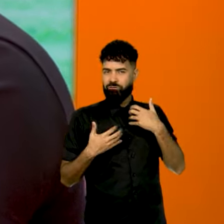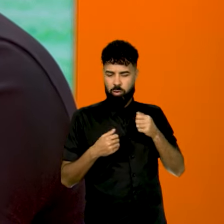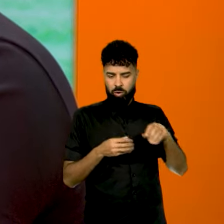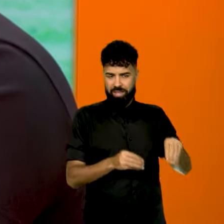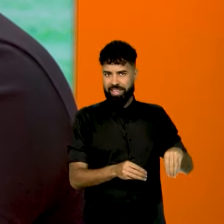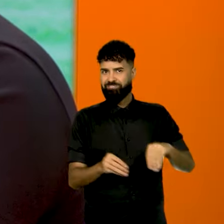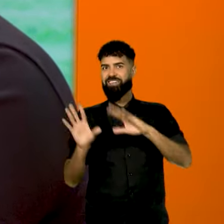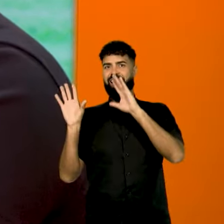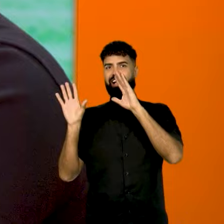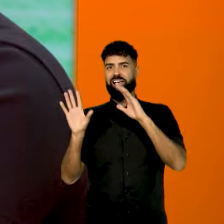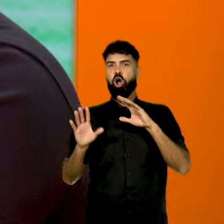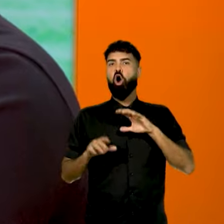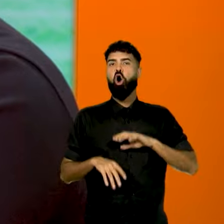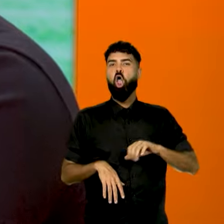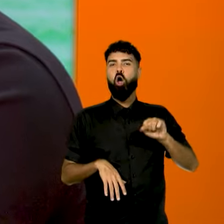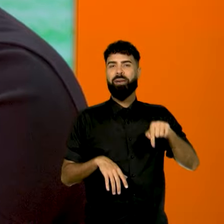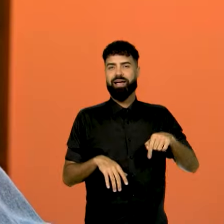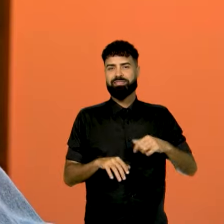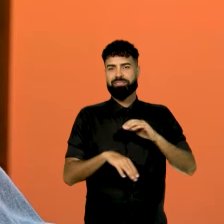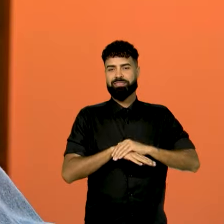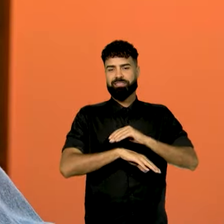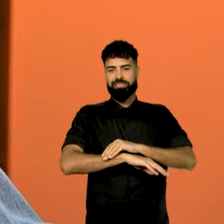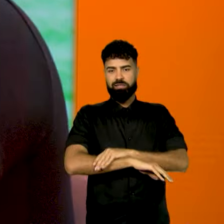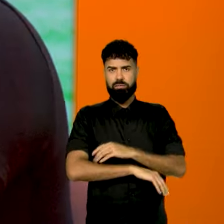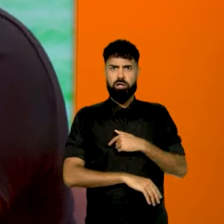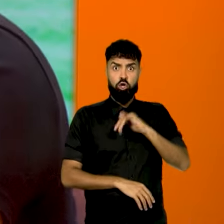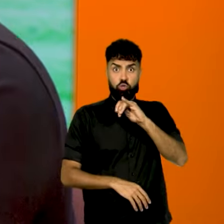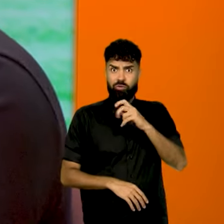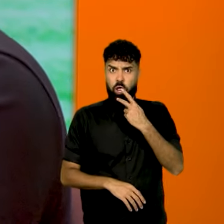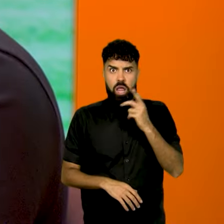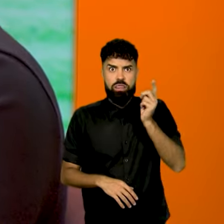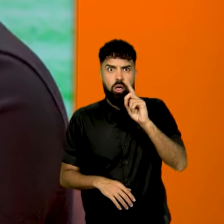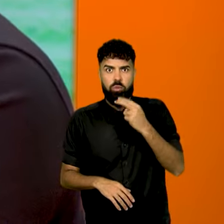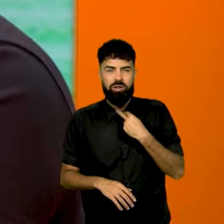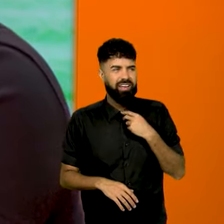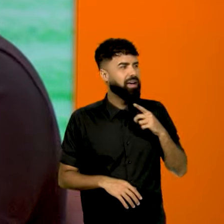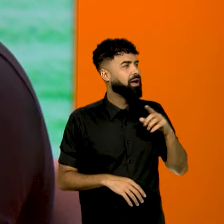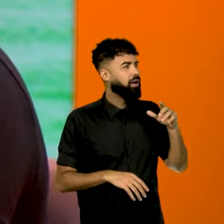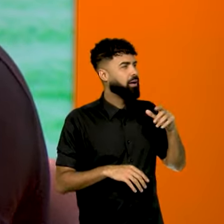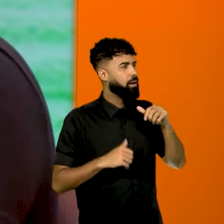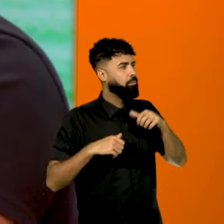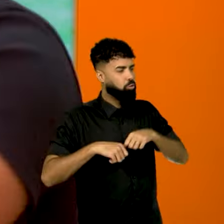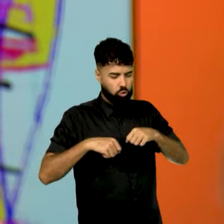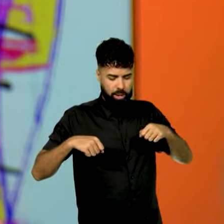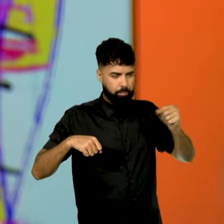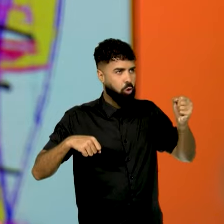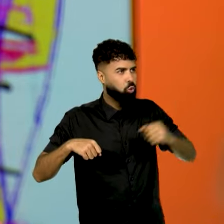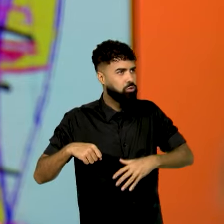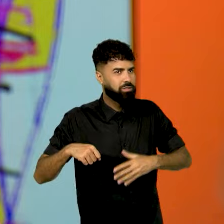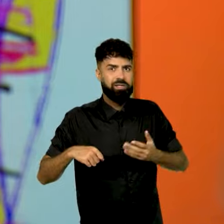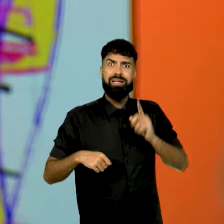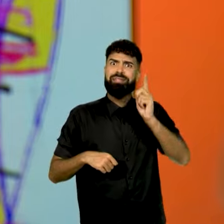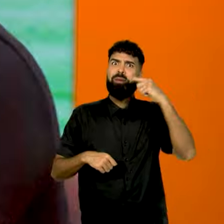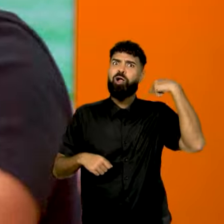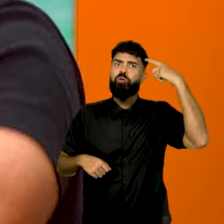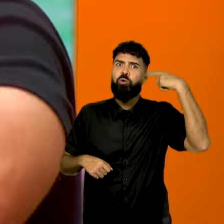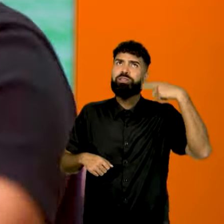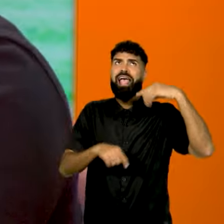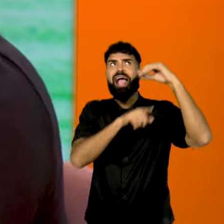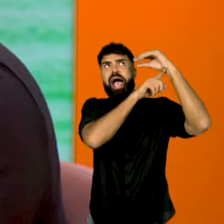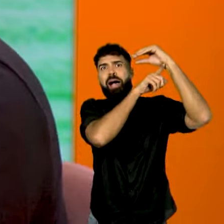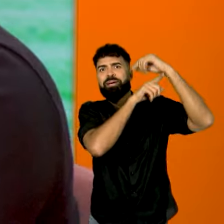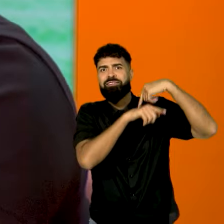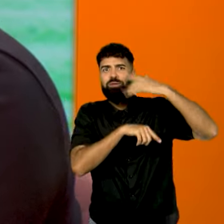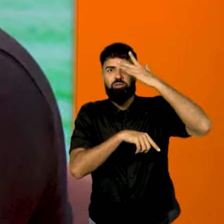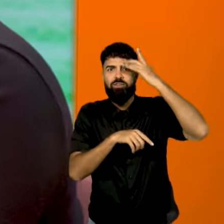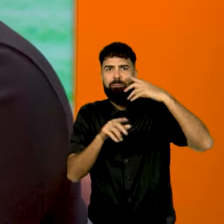o sapo, João. Vamos roubar o sapo. Meu Deus. O João, não, você tá maluco? Fizeram na bolsa o sapo. Você tá maluco? Tem câmera aí, deve ter alguma coisa. Vamos